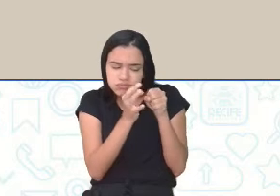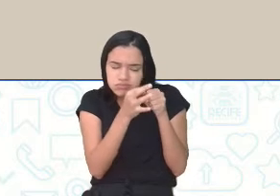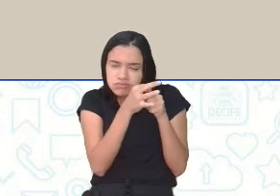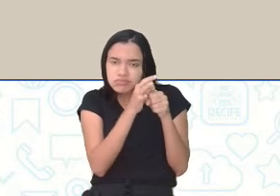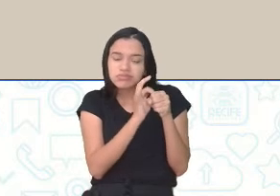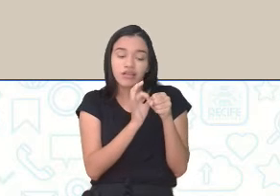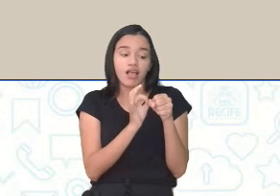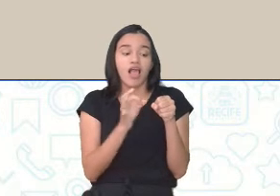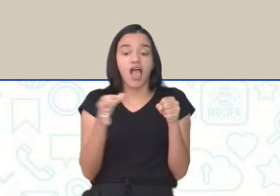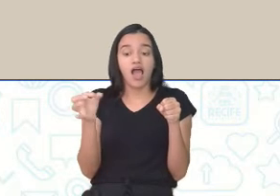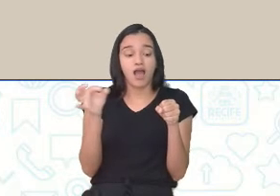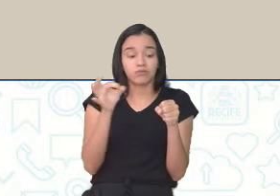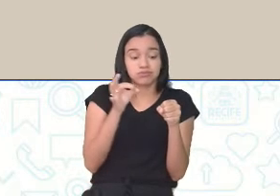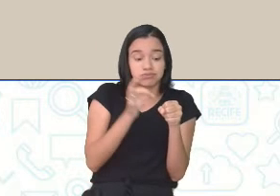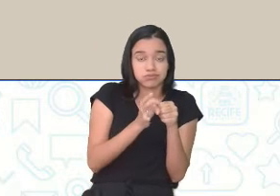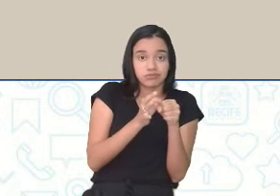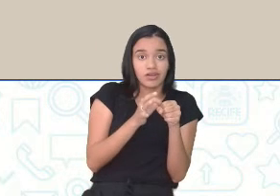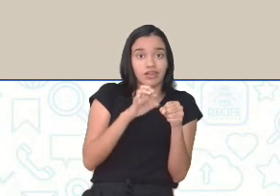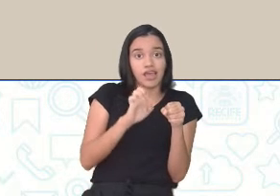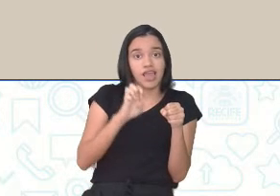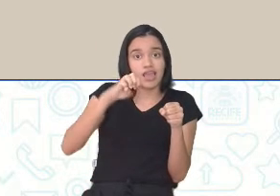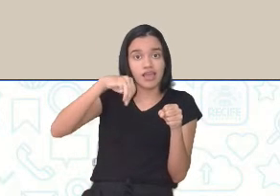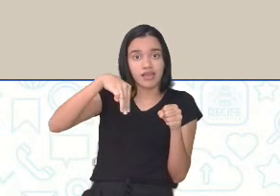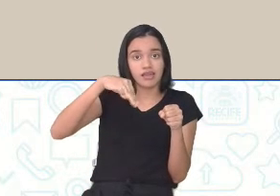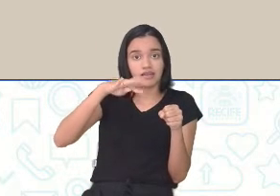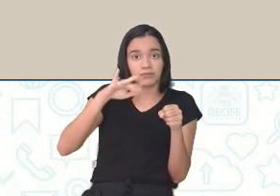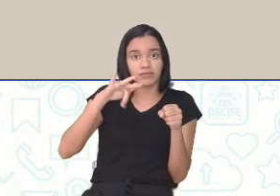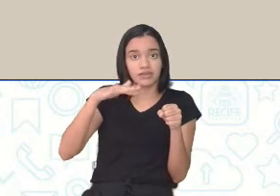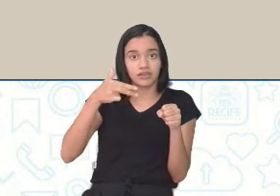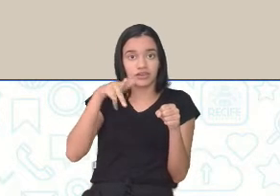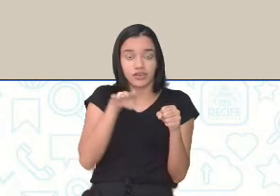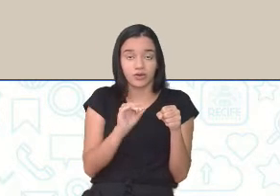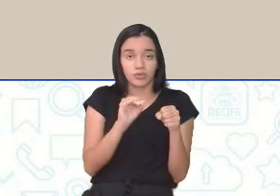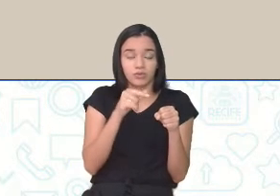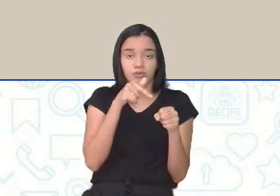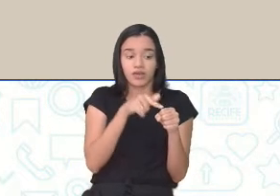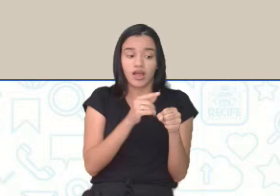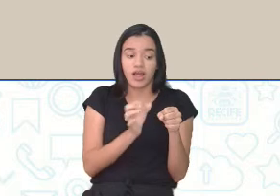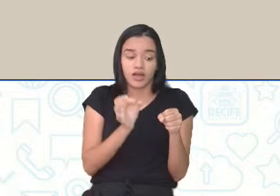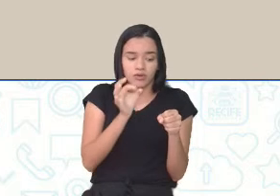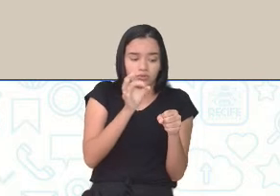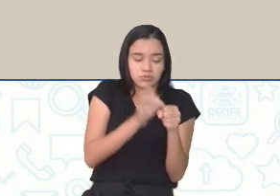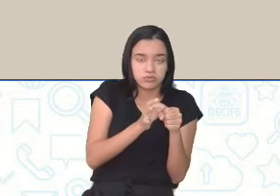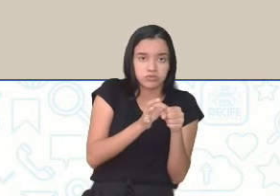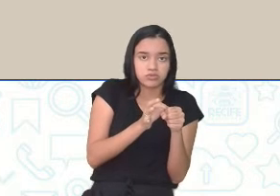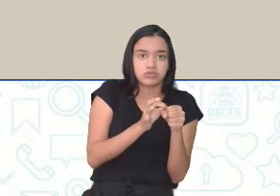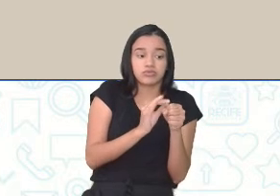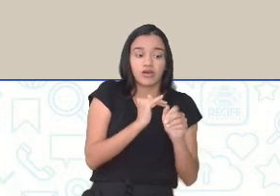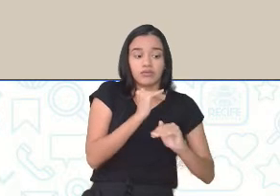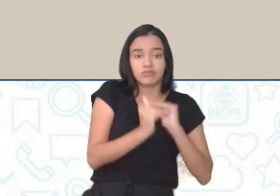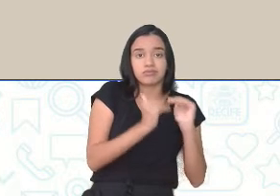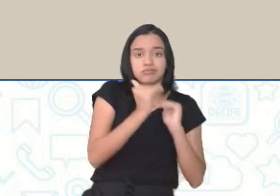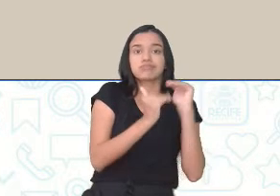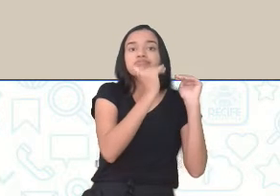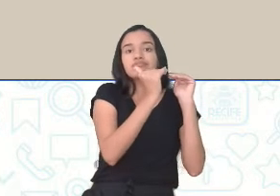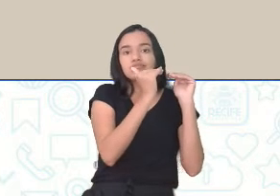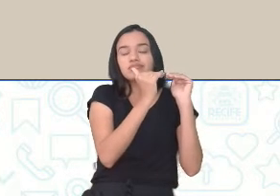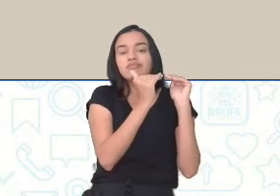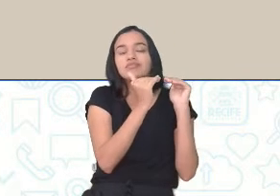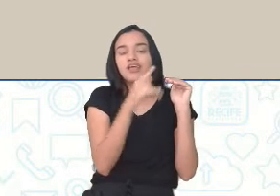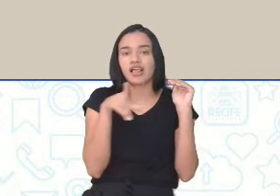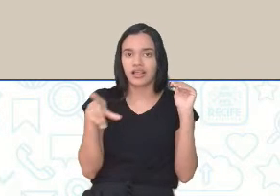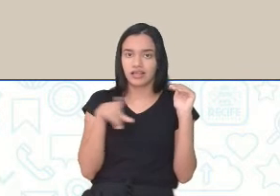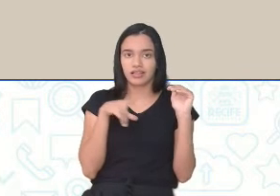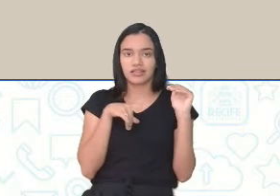implantação do embrião e vai oferecer ao embrião as condições para o seu desenvolvimento. E vai também